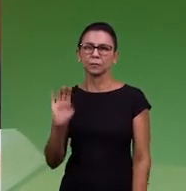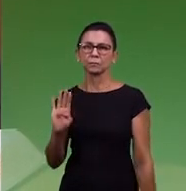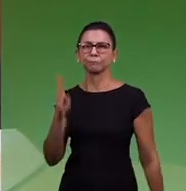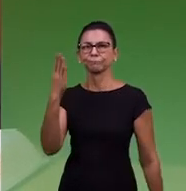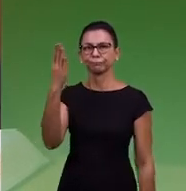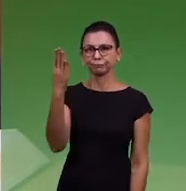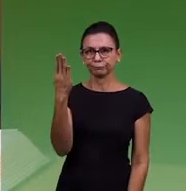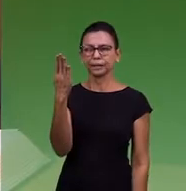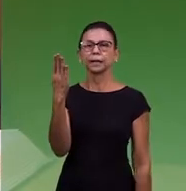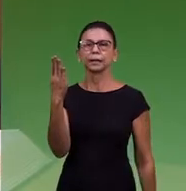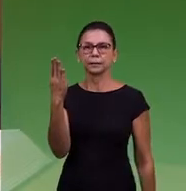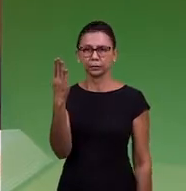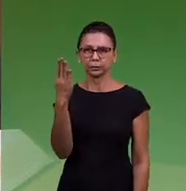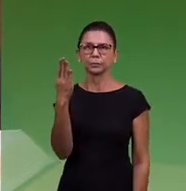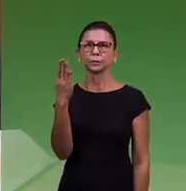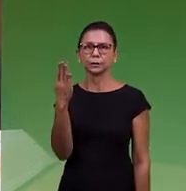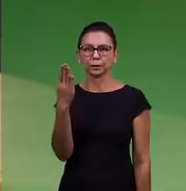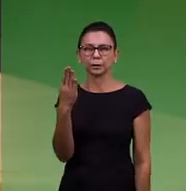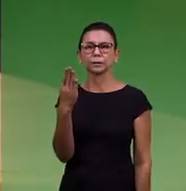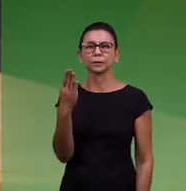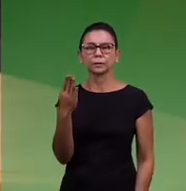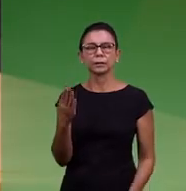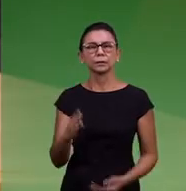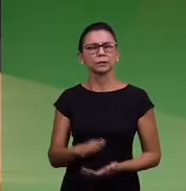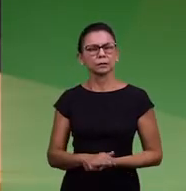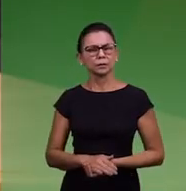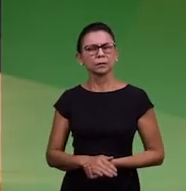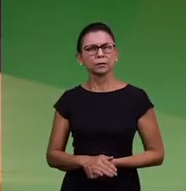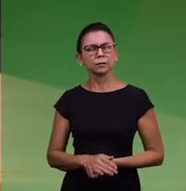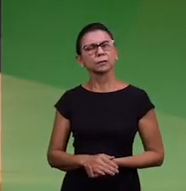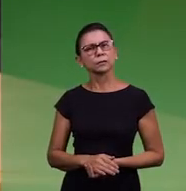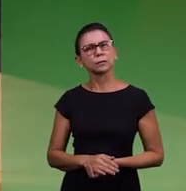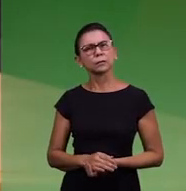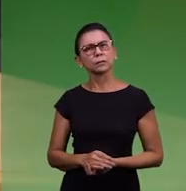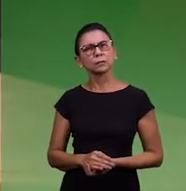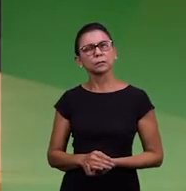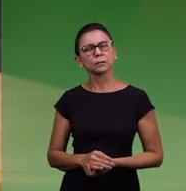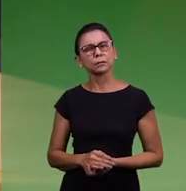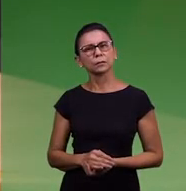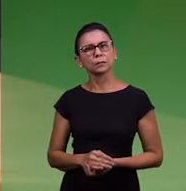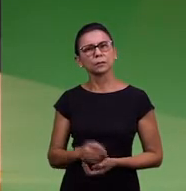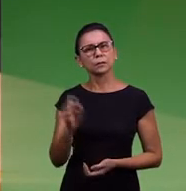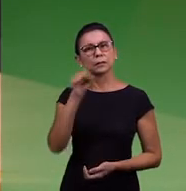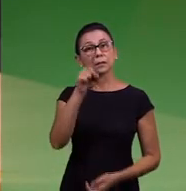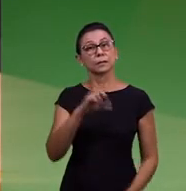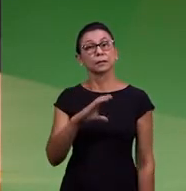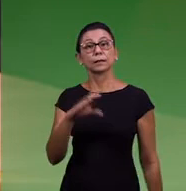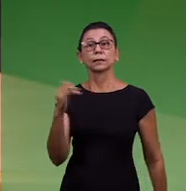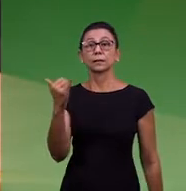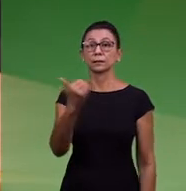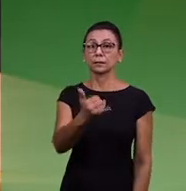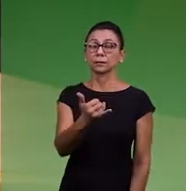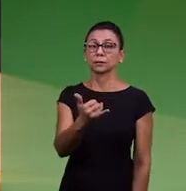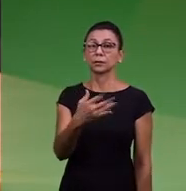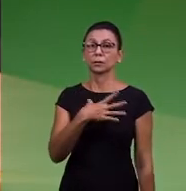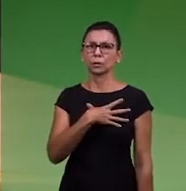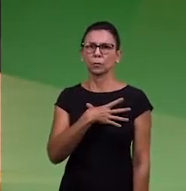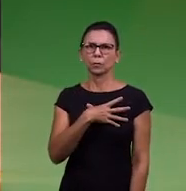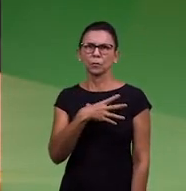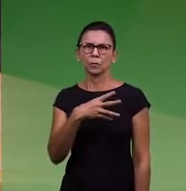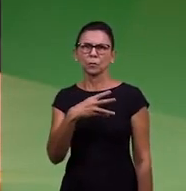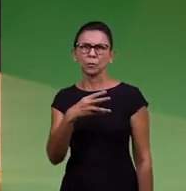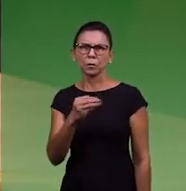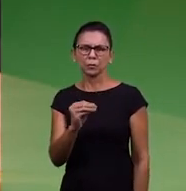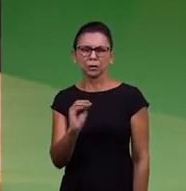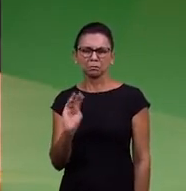pago. O próprio profeta tinha falado sobre isso. Que belo preço pagaram pelo meu filho, né? O profeta Zacarias falando a respeito disso. E